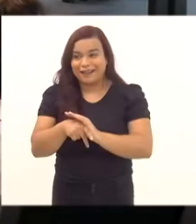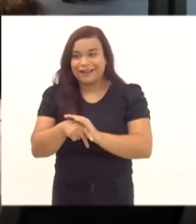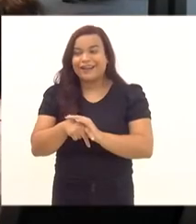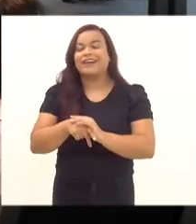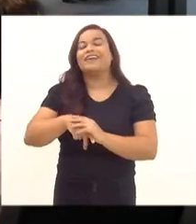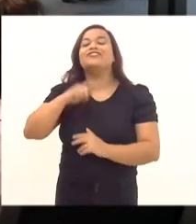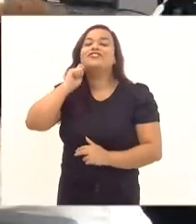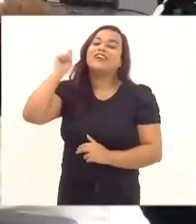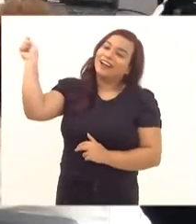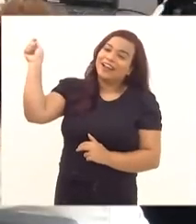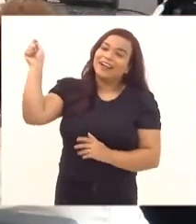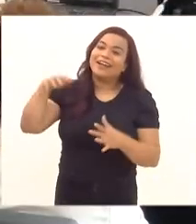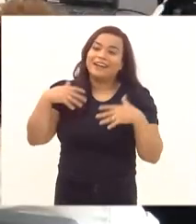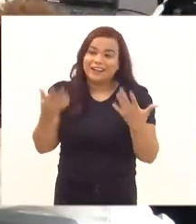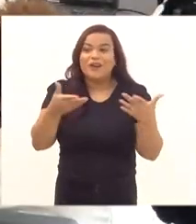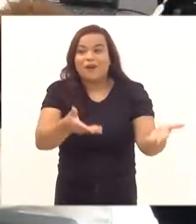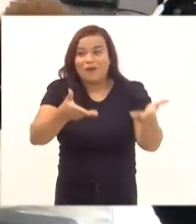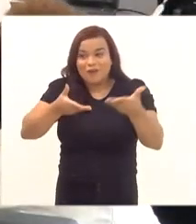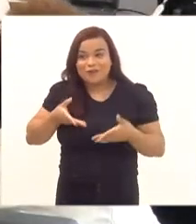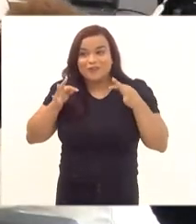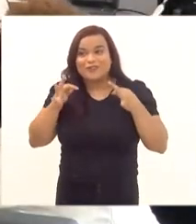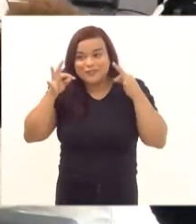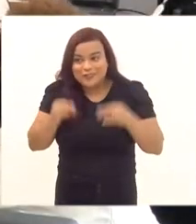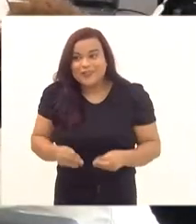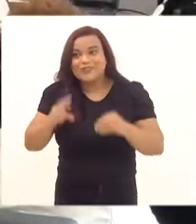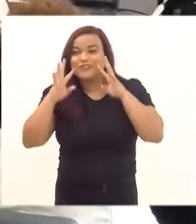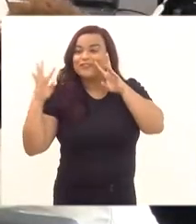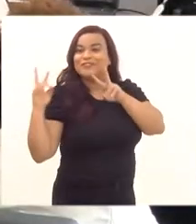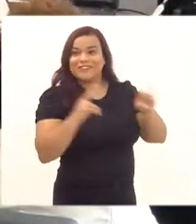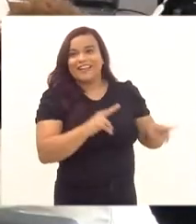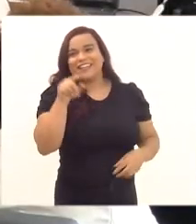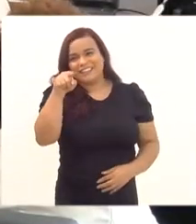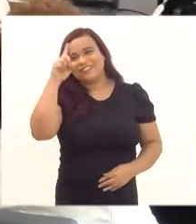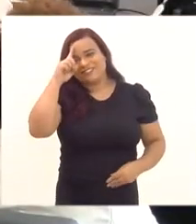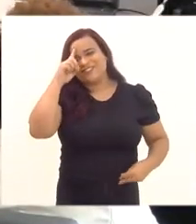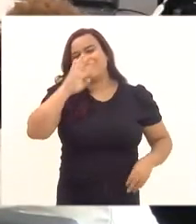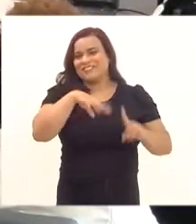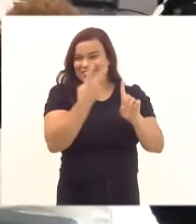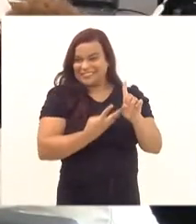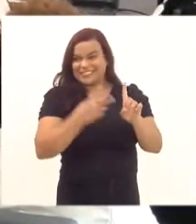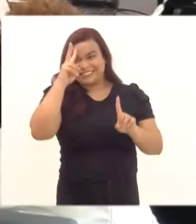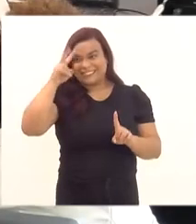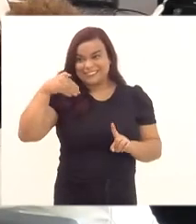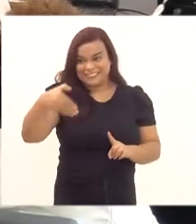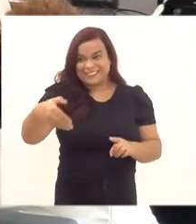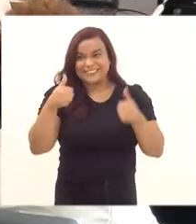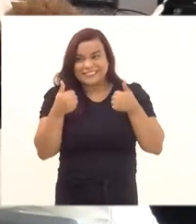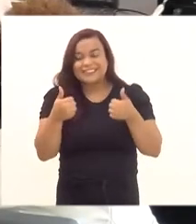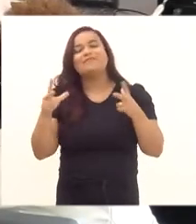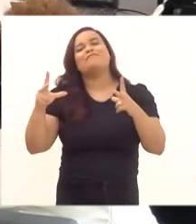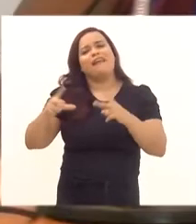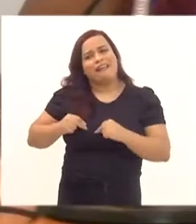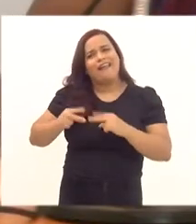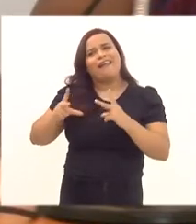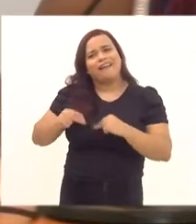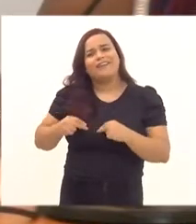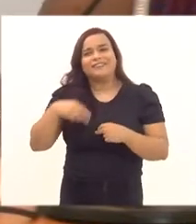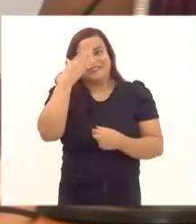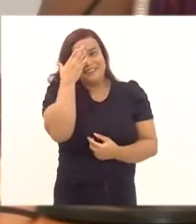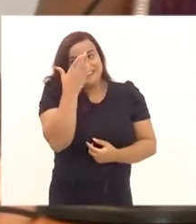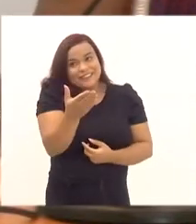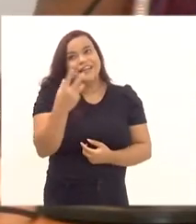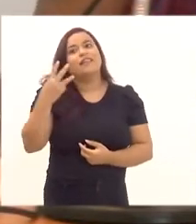para estarem prestigiando esta figura tão importante muito obrigado Hoje vou